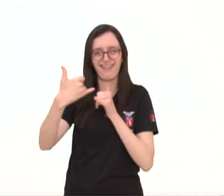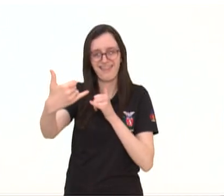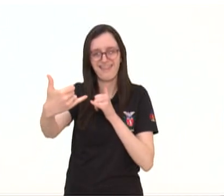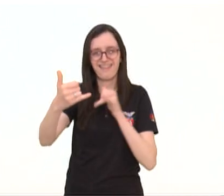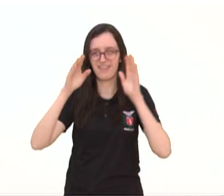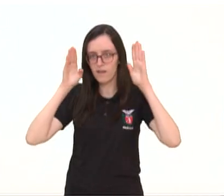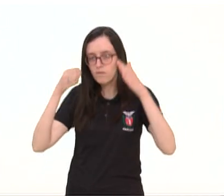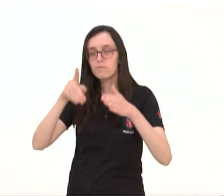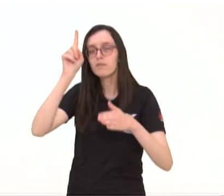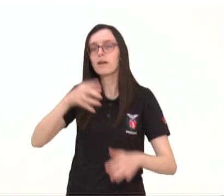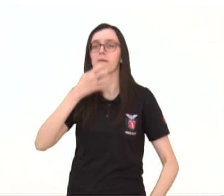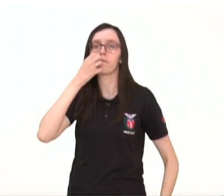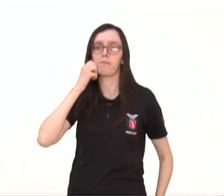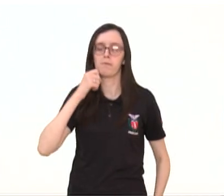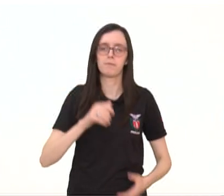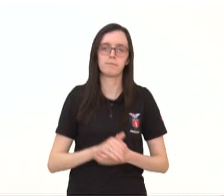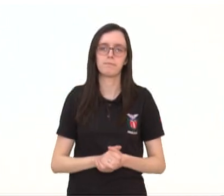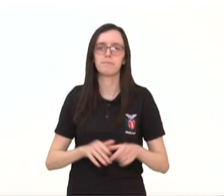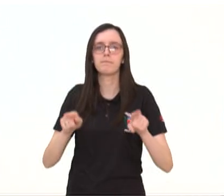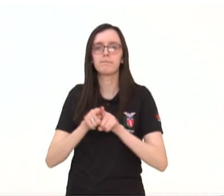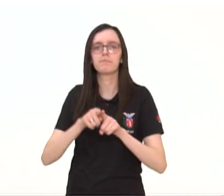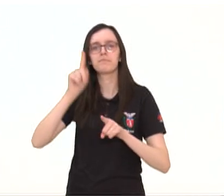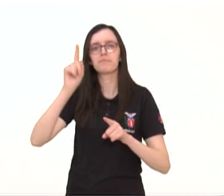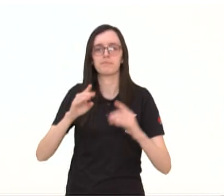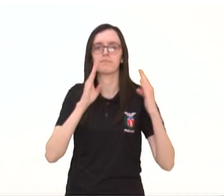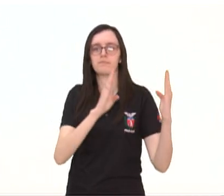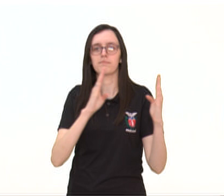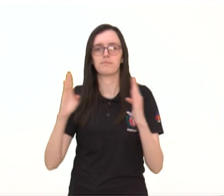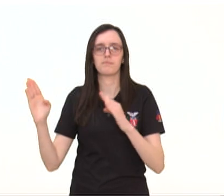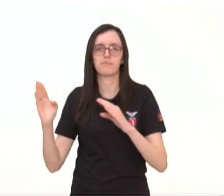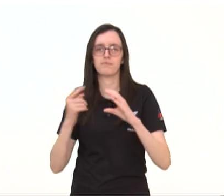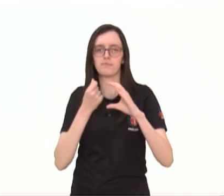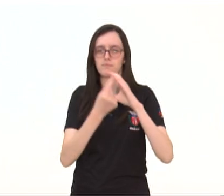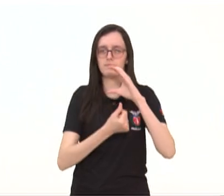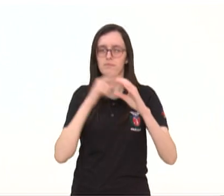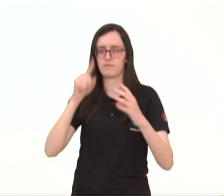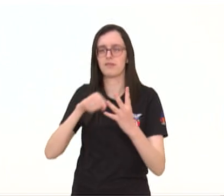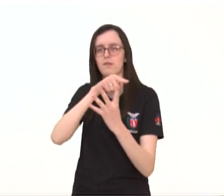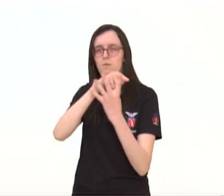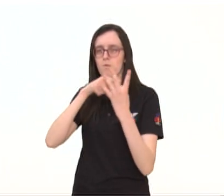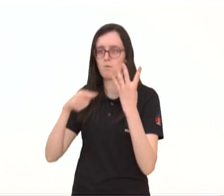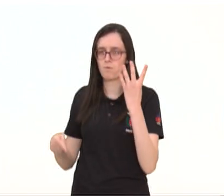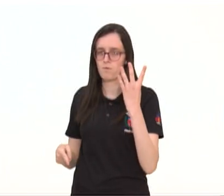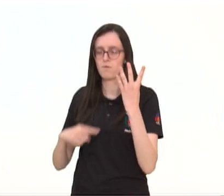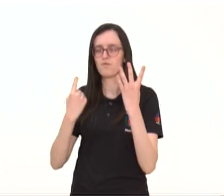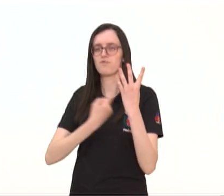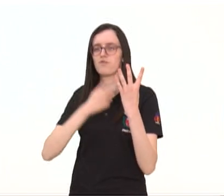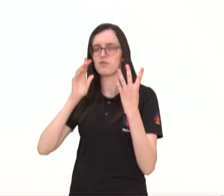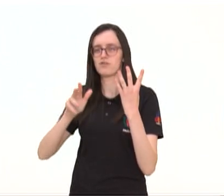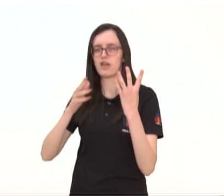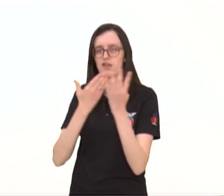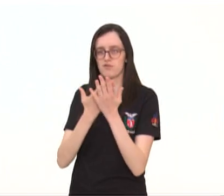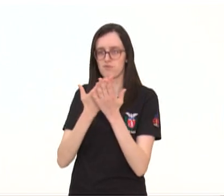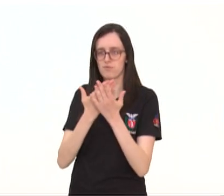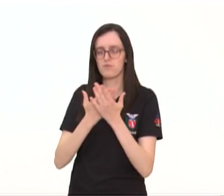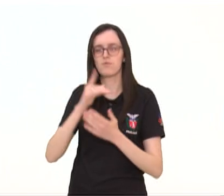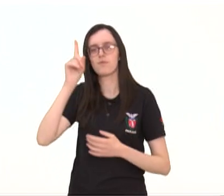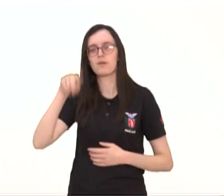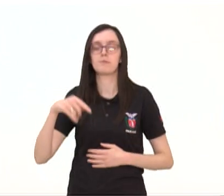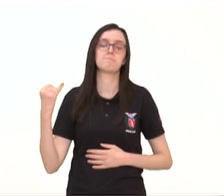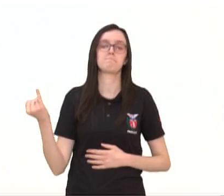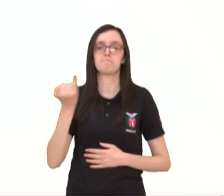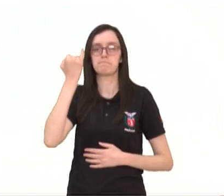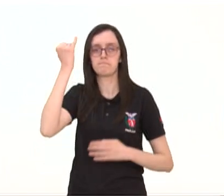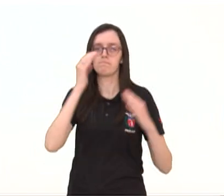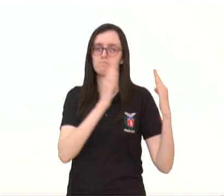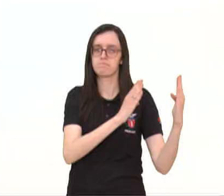é a questão do lucro, tá? As fases do capitalismo, aquelas 4 fases que nós vimos, né? Que foram